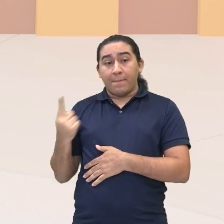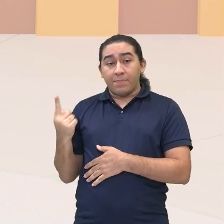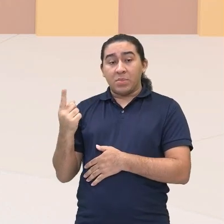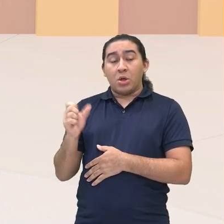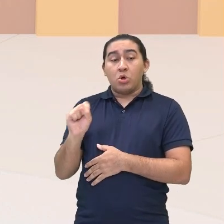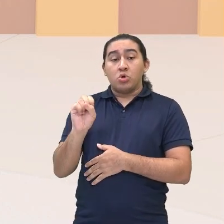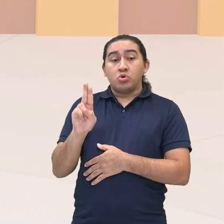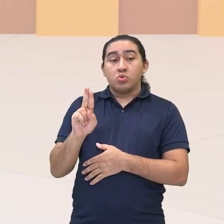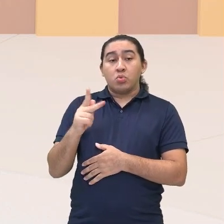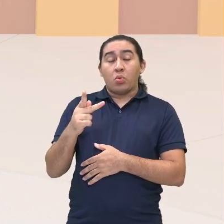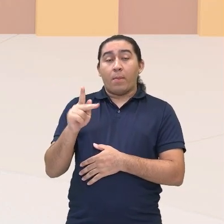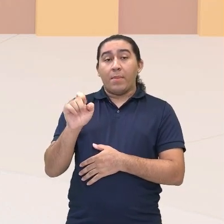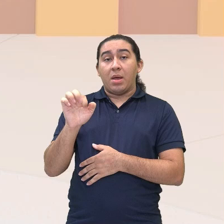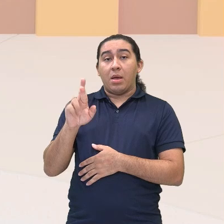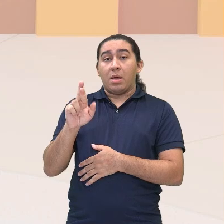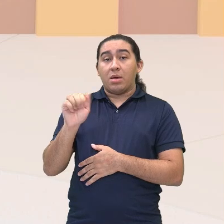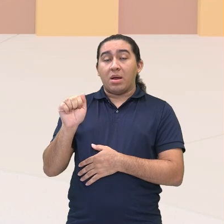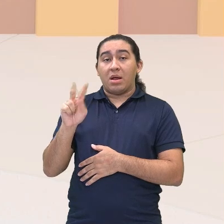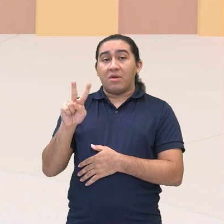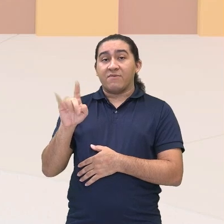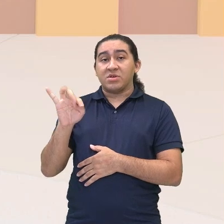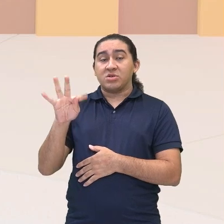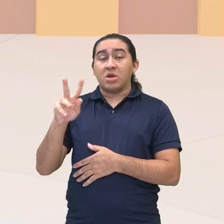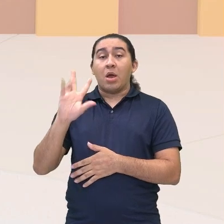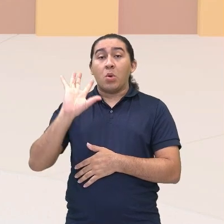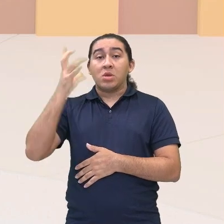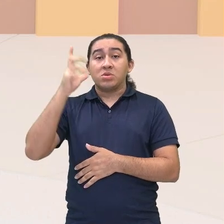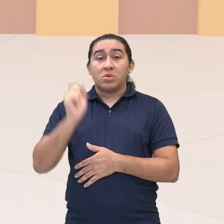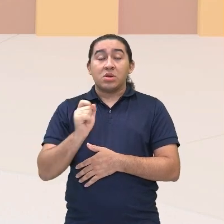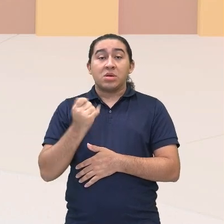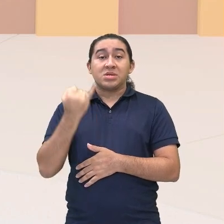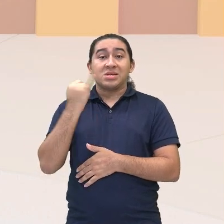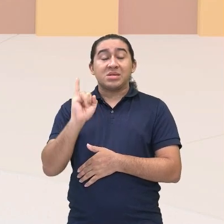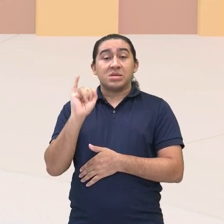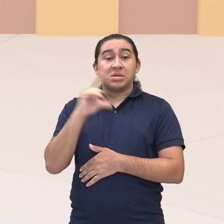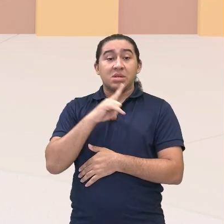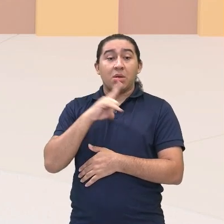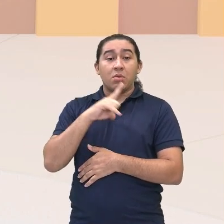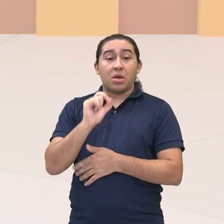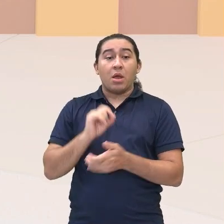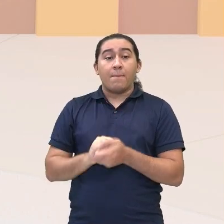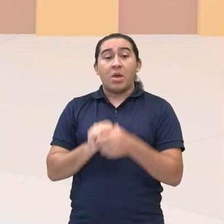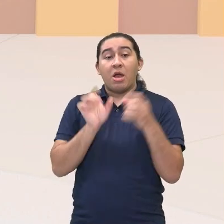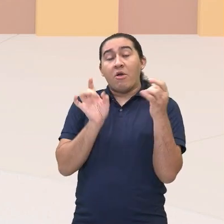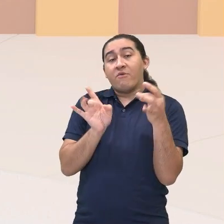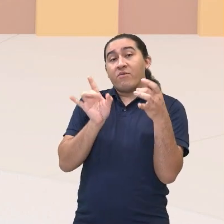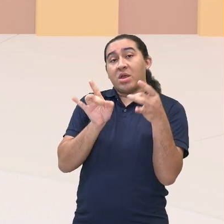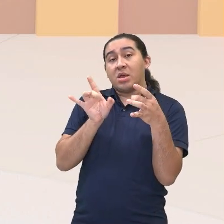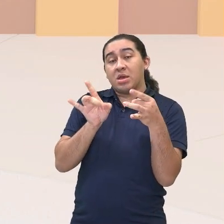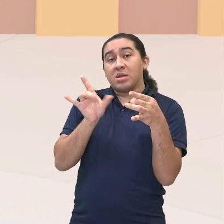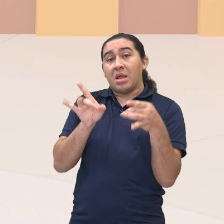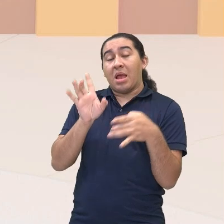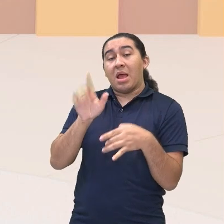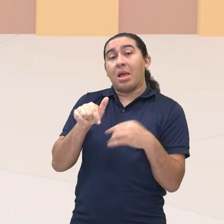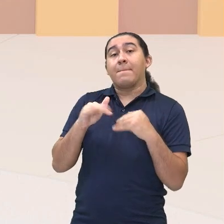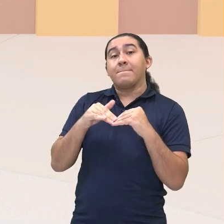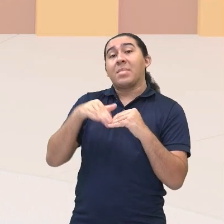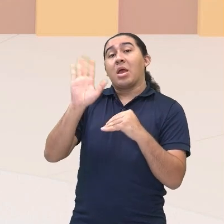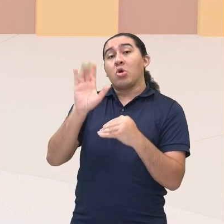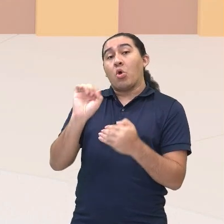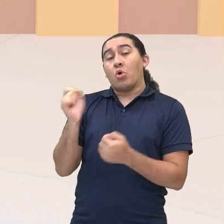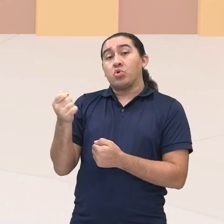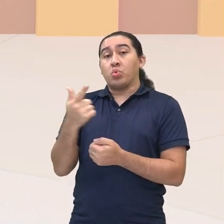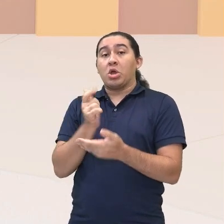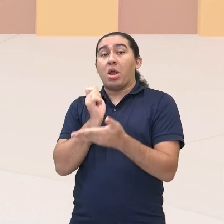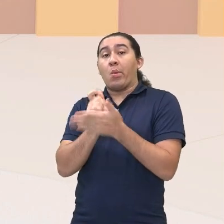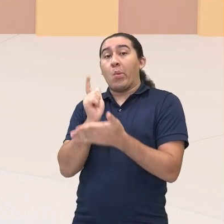as exportações, elas vão ser maiores do que as importações. Isso